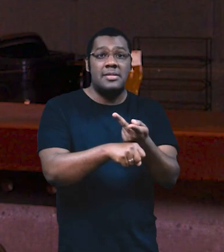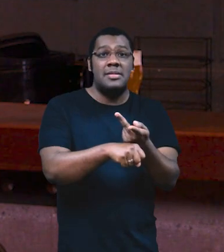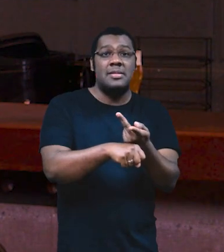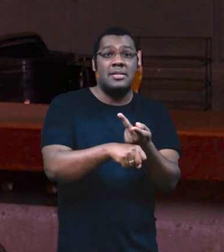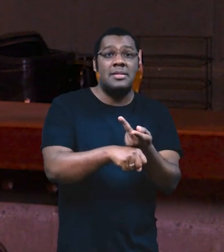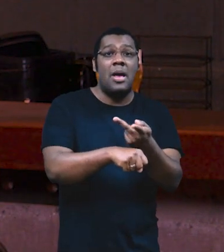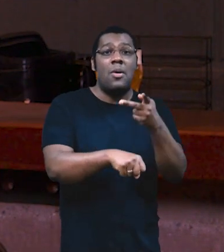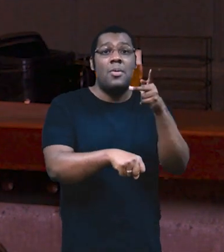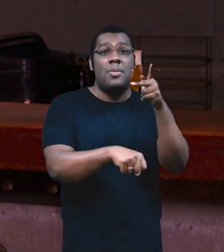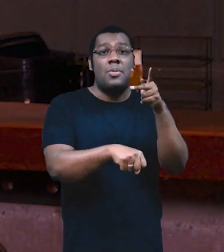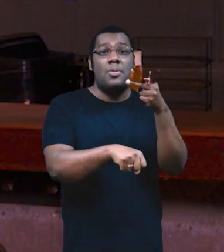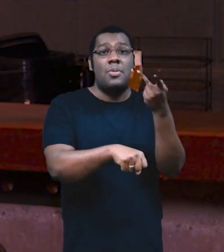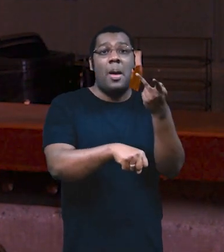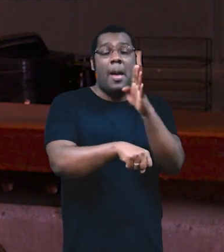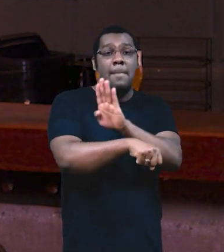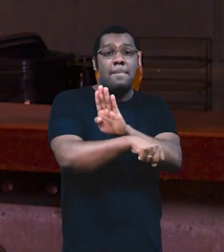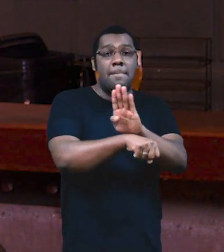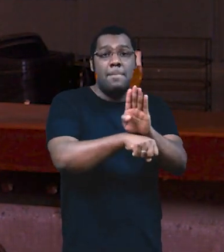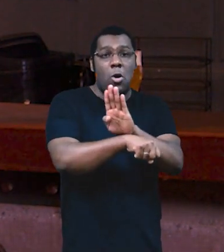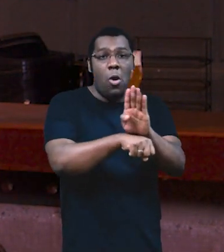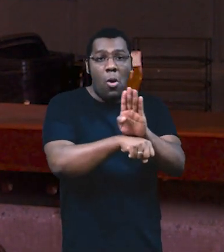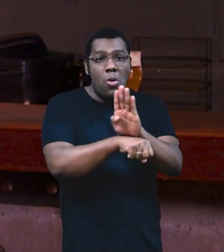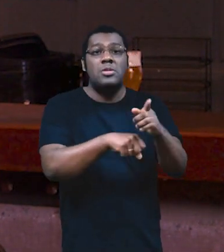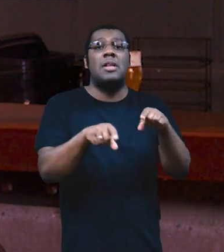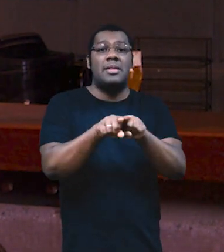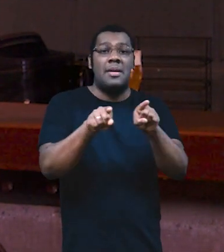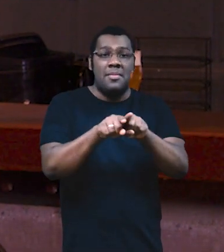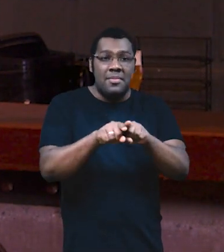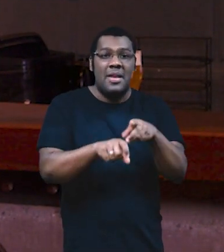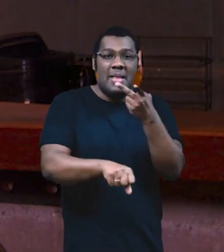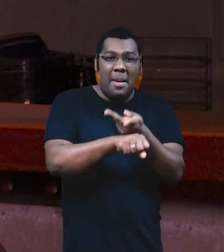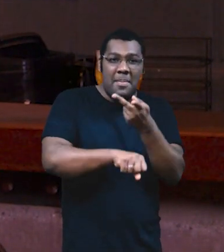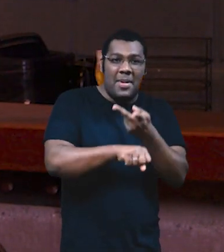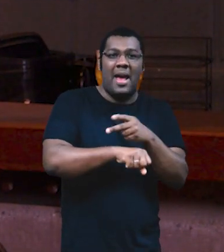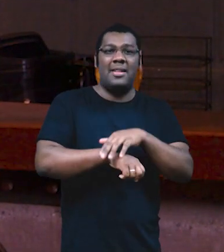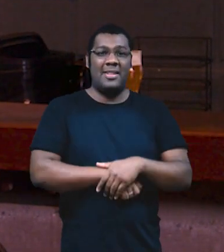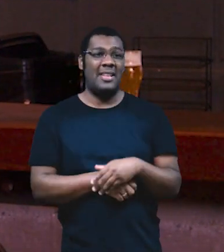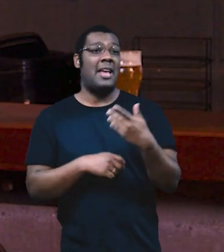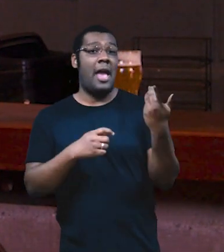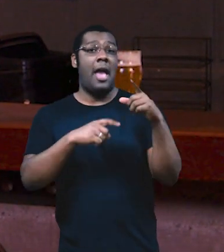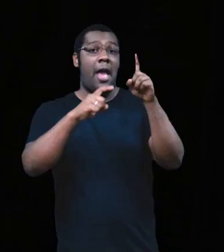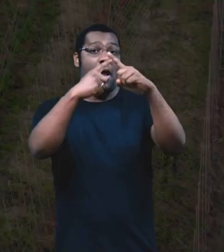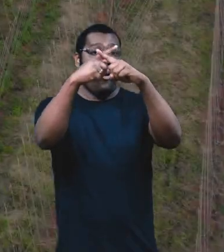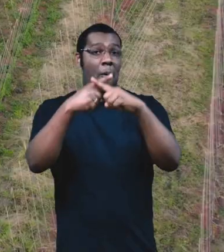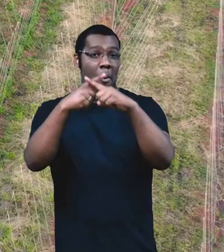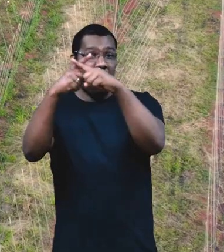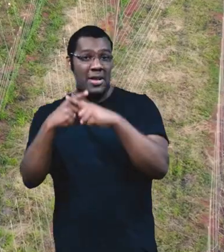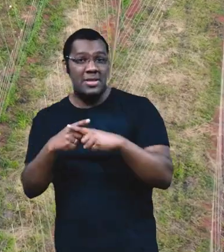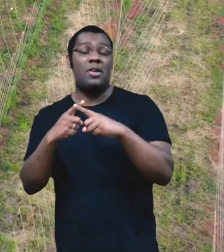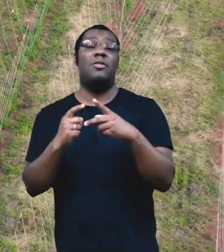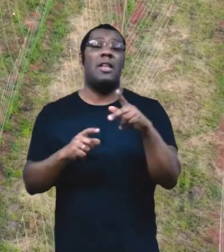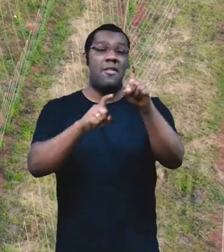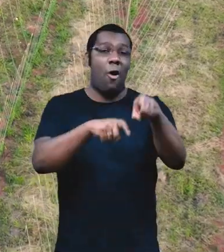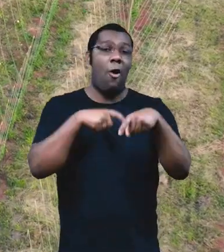maior competição nacional do setor, onde concorreram com outras 30 fazendas de todo o Brasil.